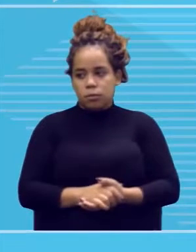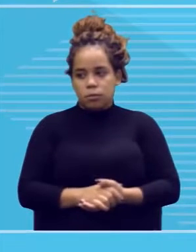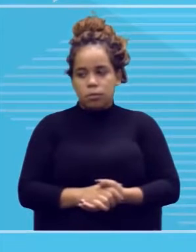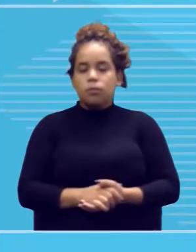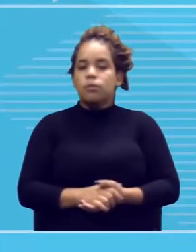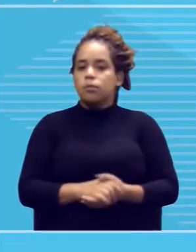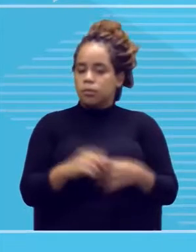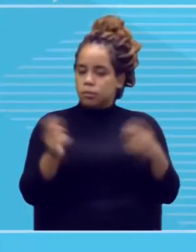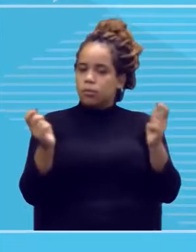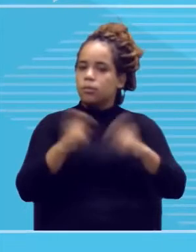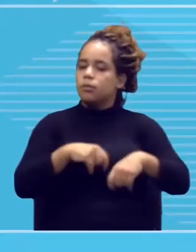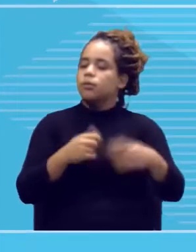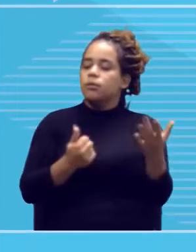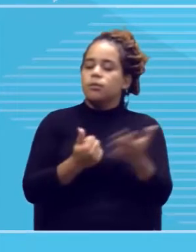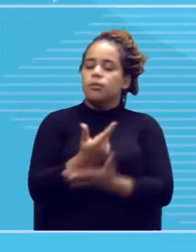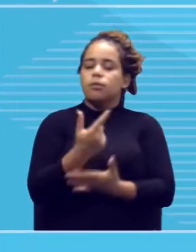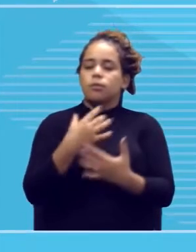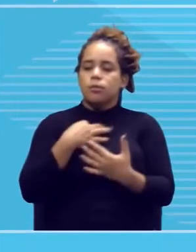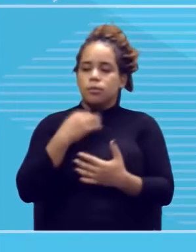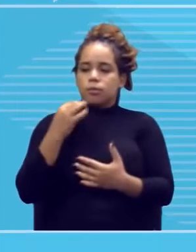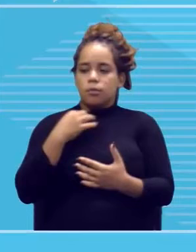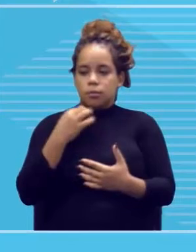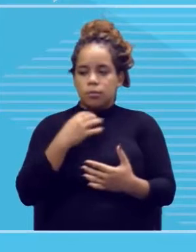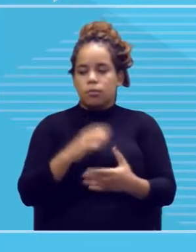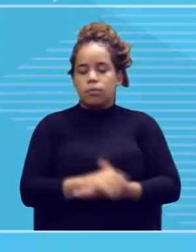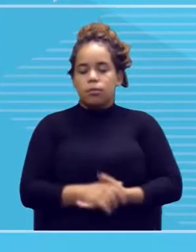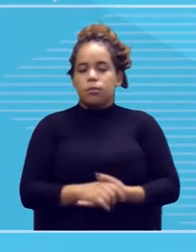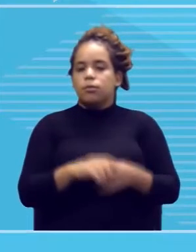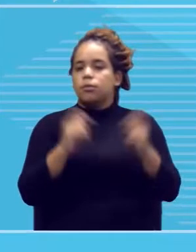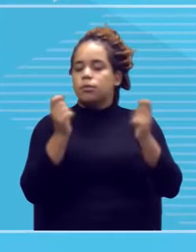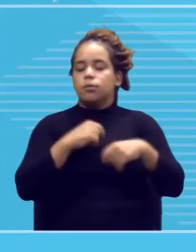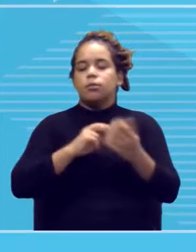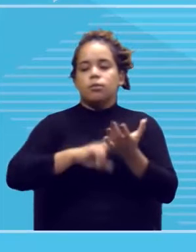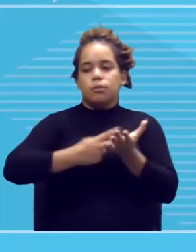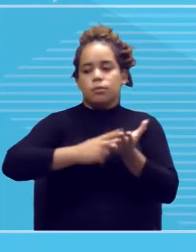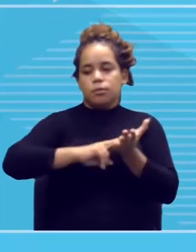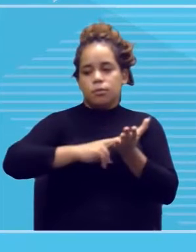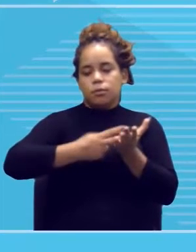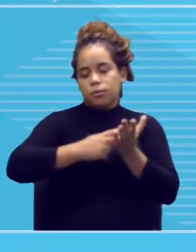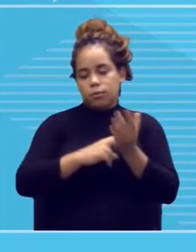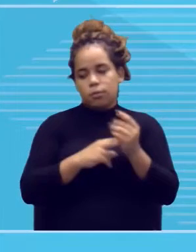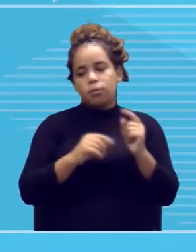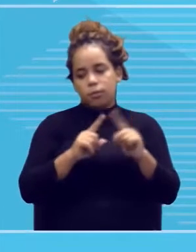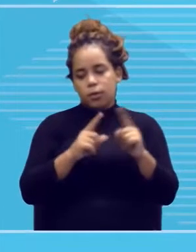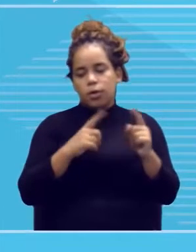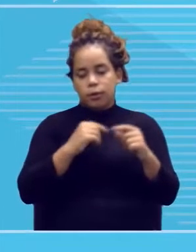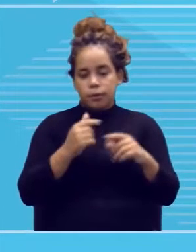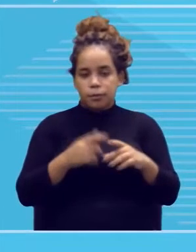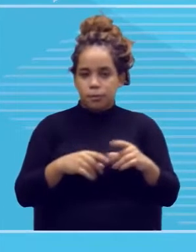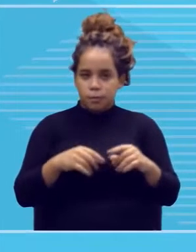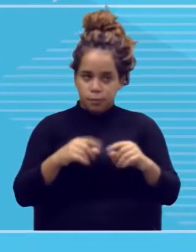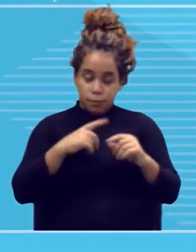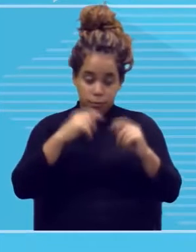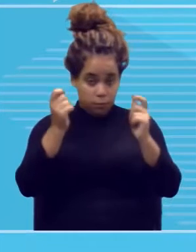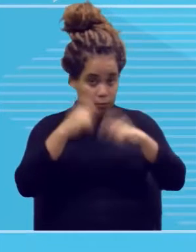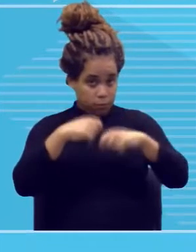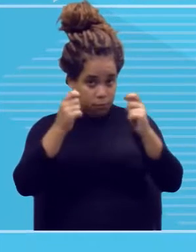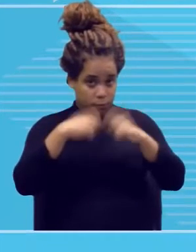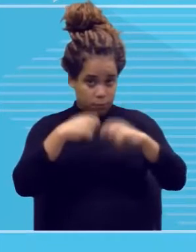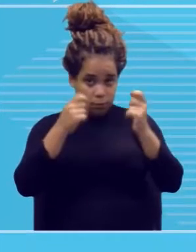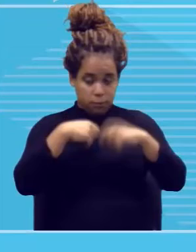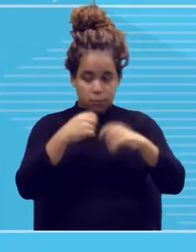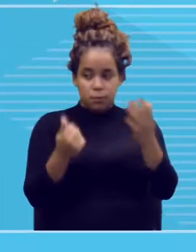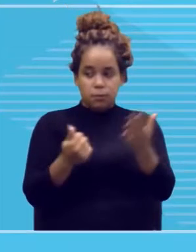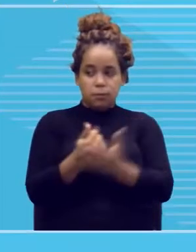comprando roupas agora eu incluiria na minha tradução Até que a possibilidade então Possivelmente ela está comprando